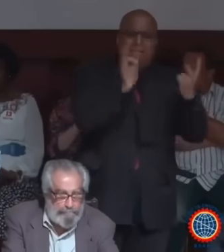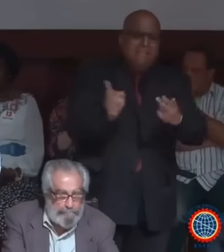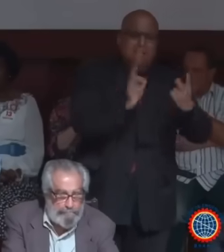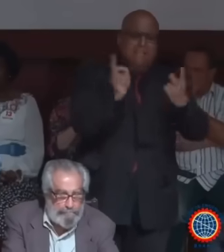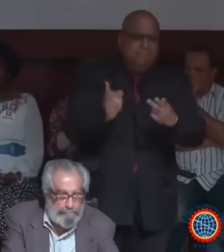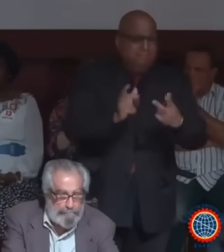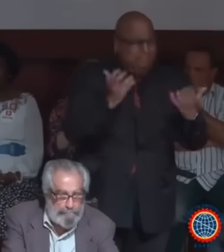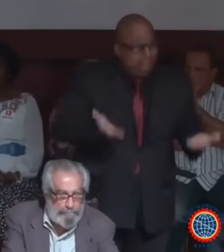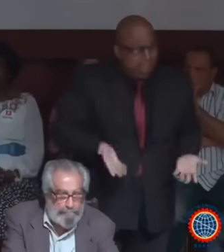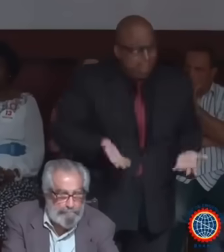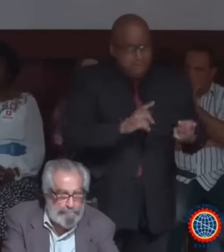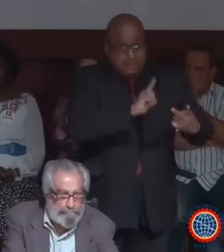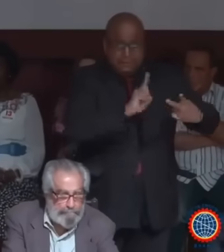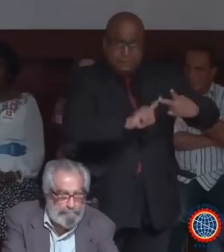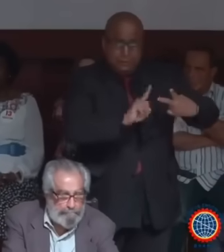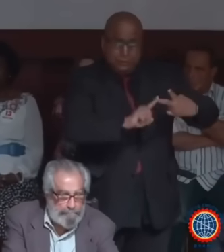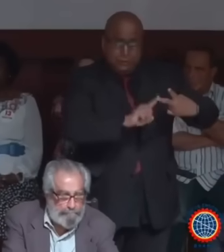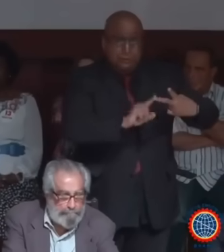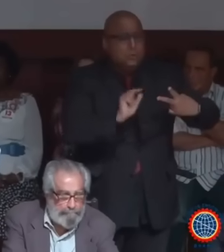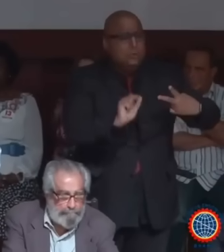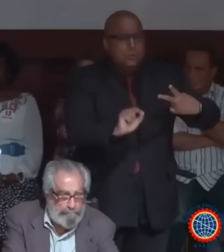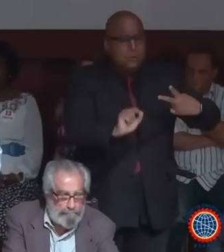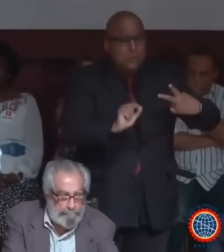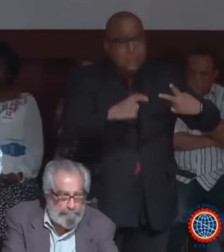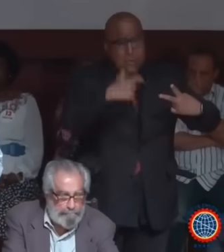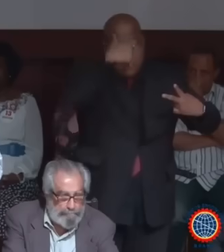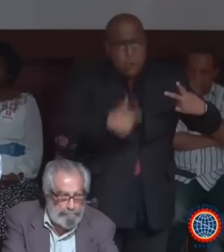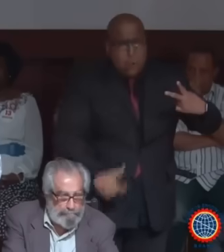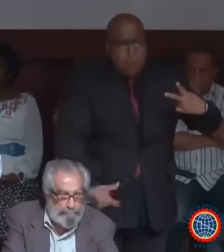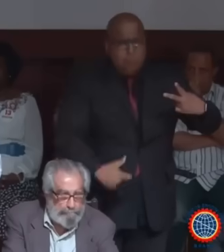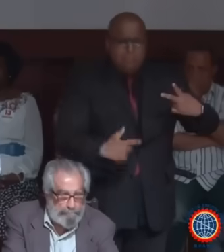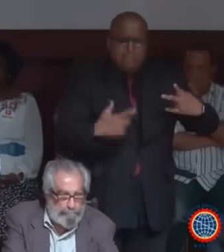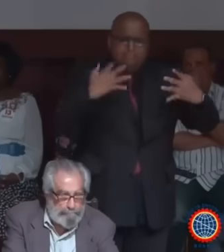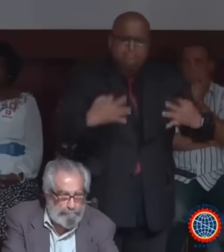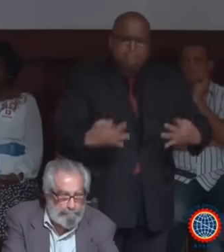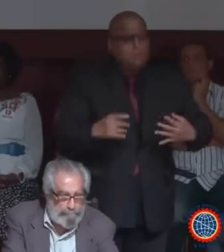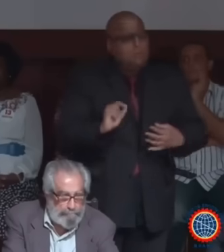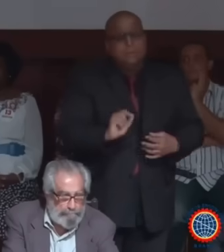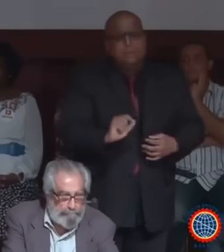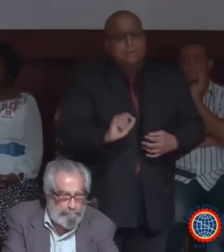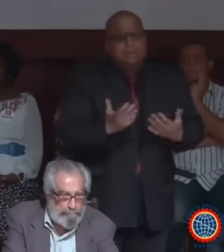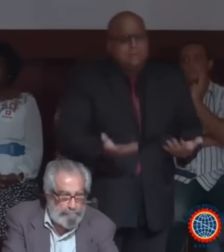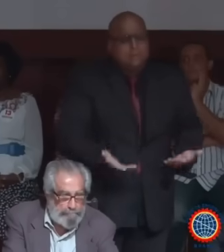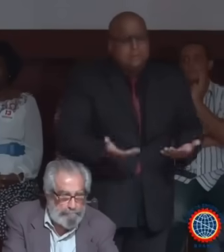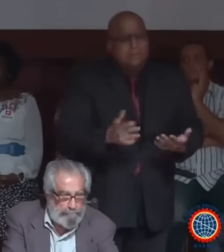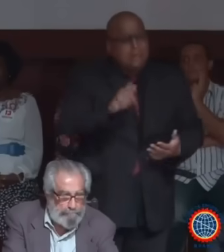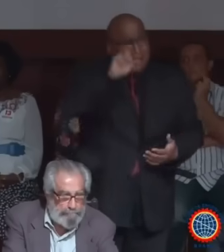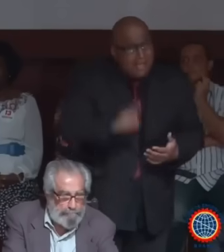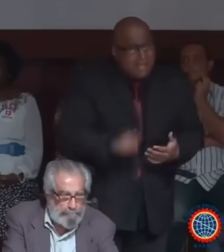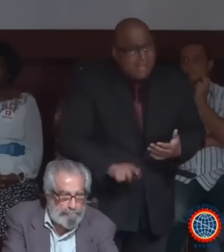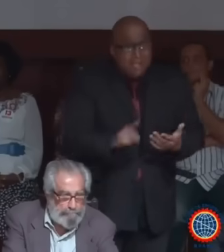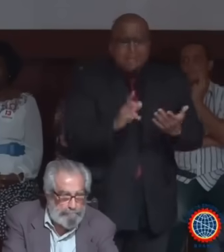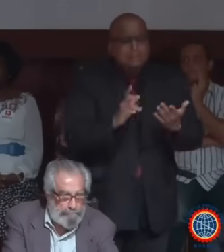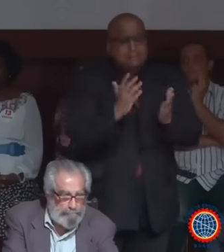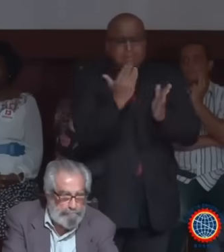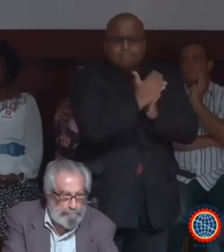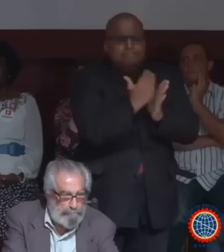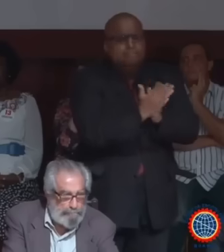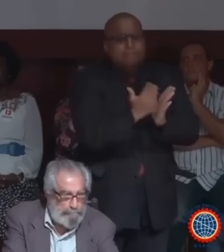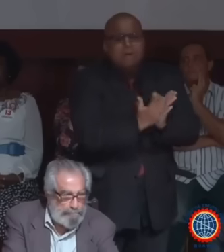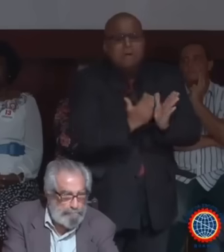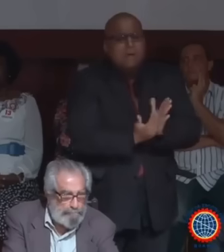A segunda é que, do ponto de vista comportamental, era um regime